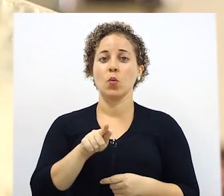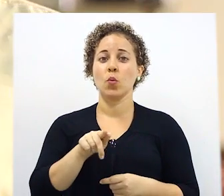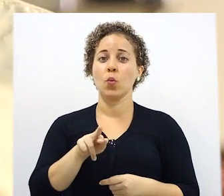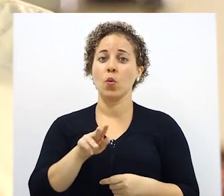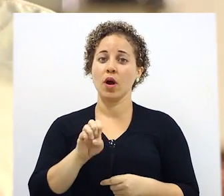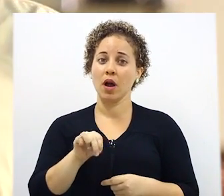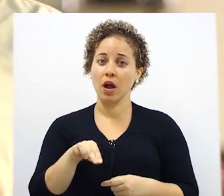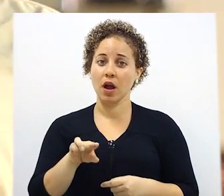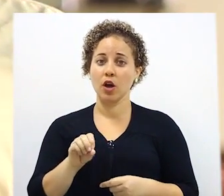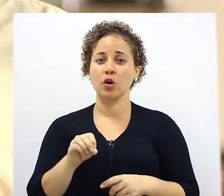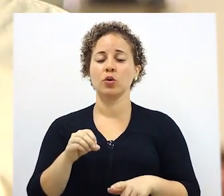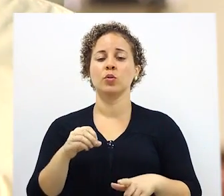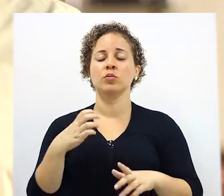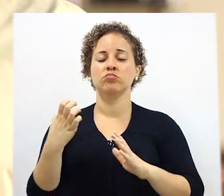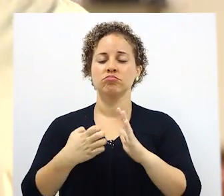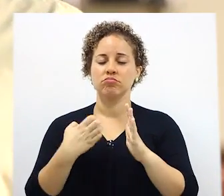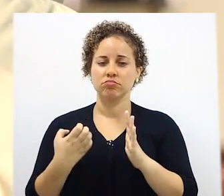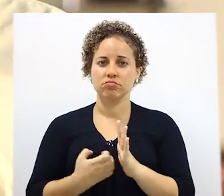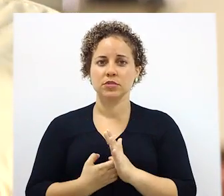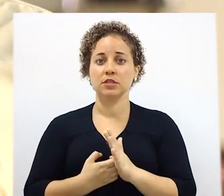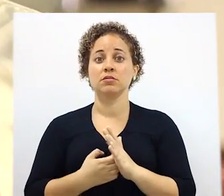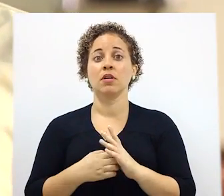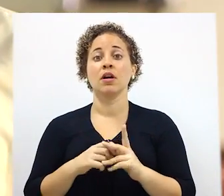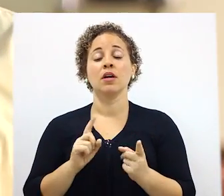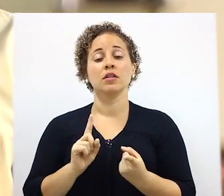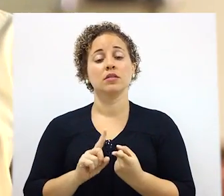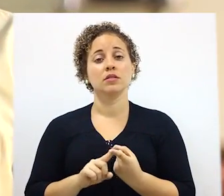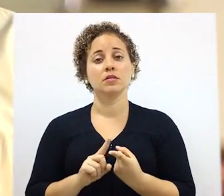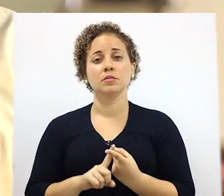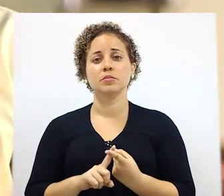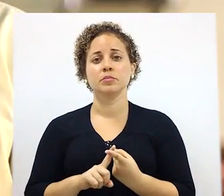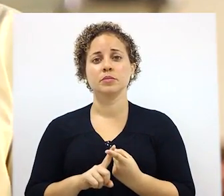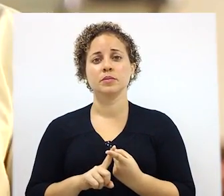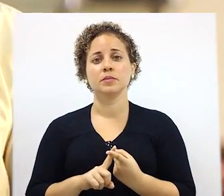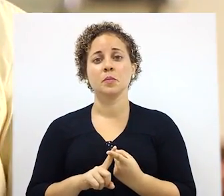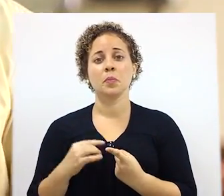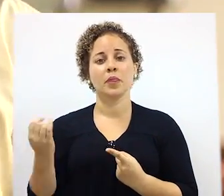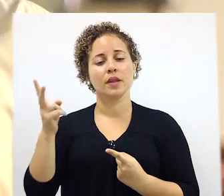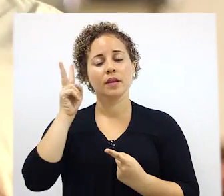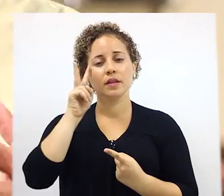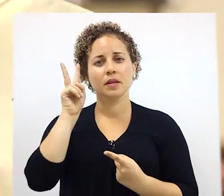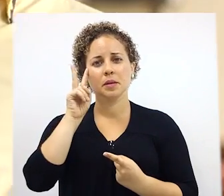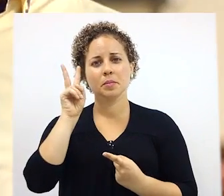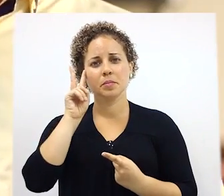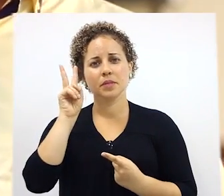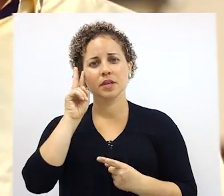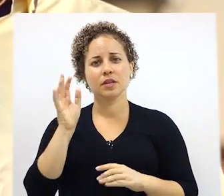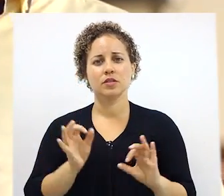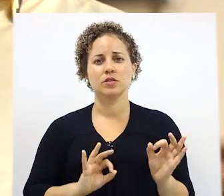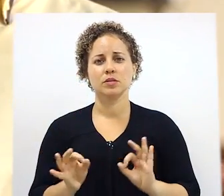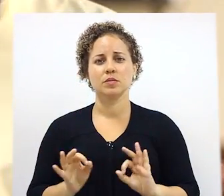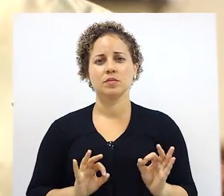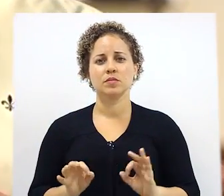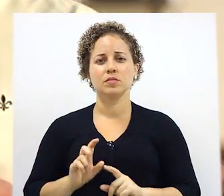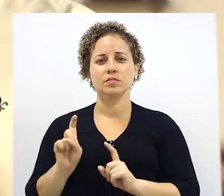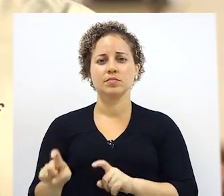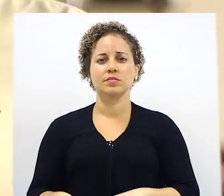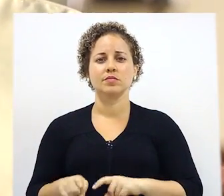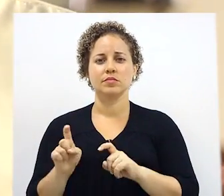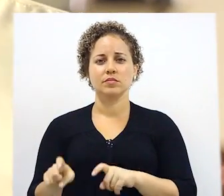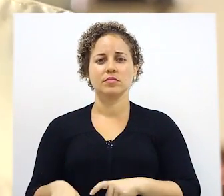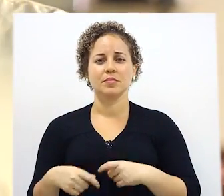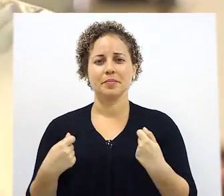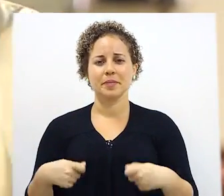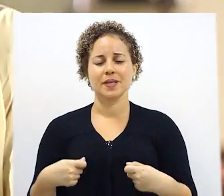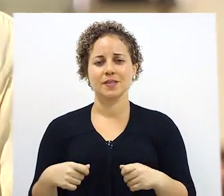agronegócio, ele despontou. Então, assim, é importante também relembrar que a estrutura do meio rural, ela precisa